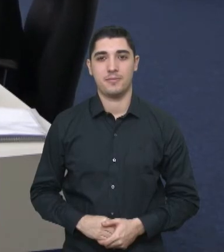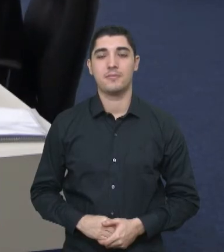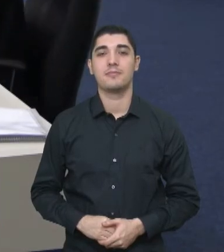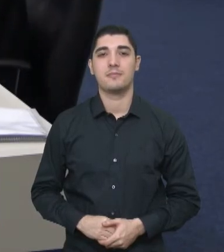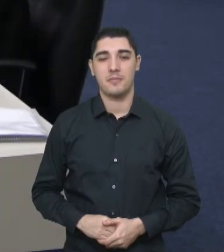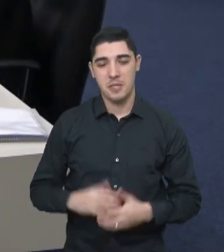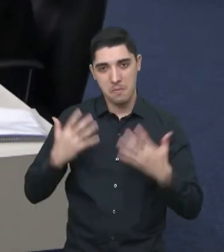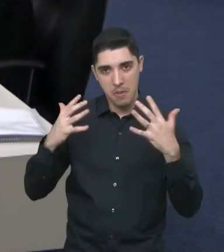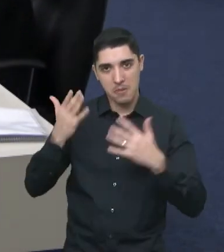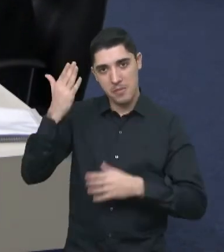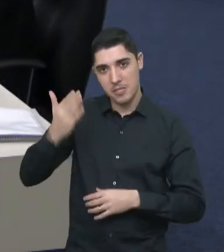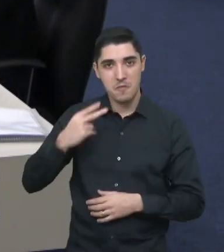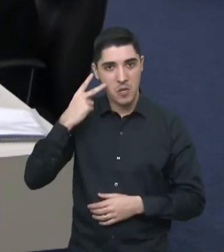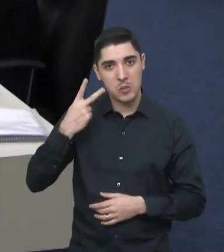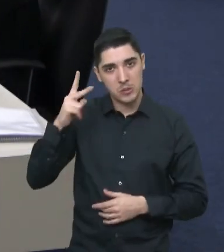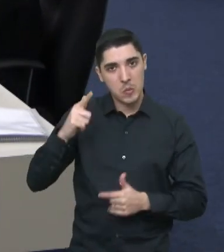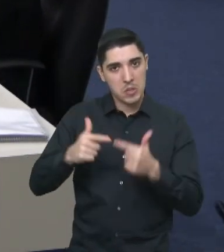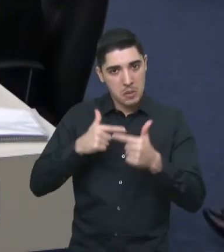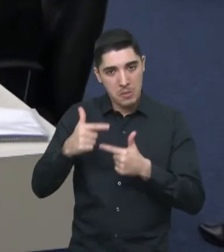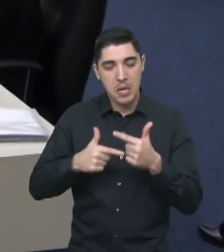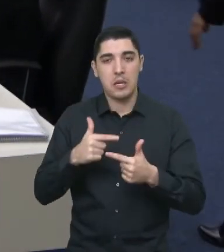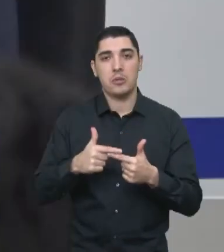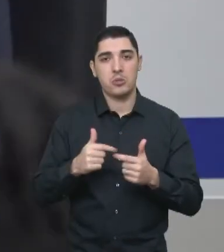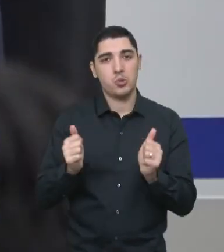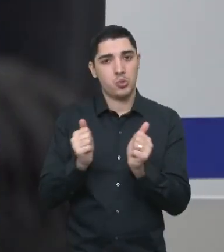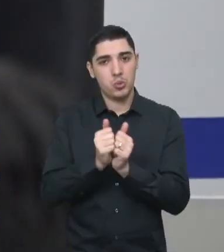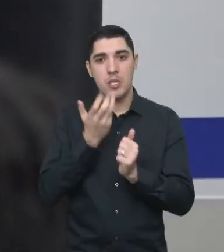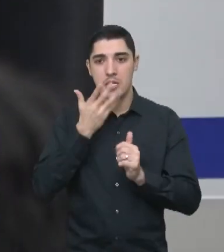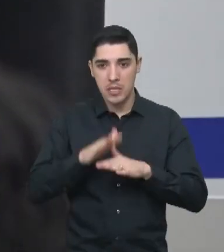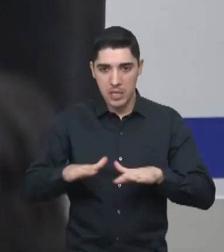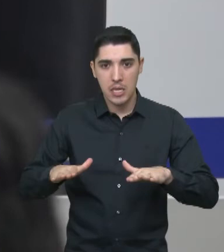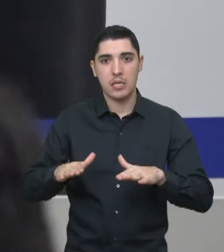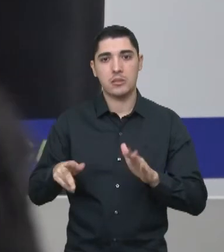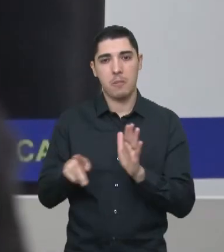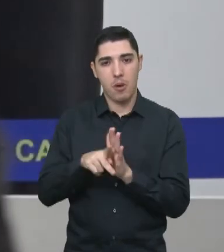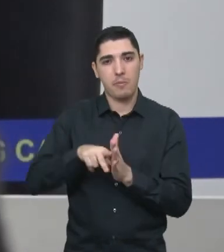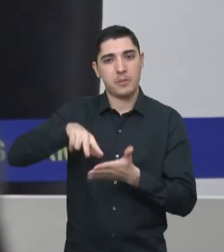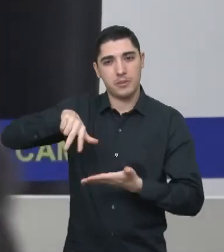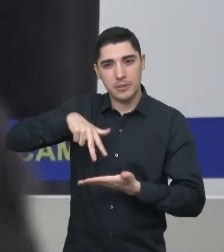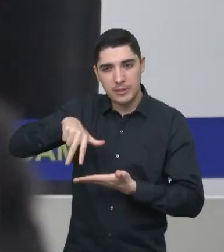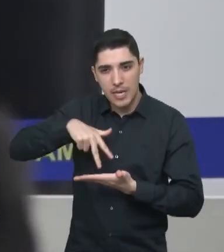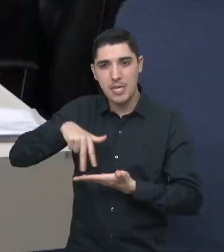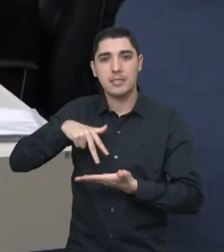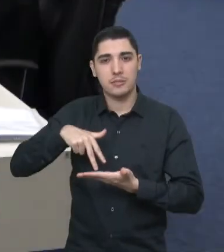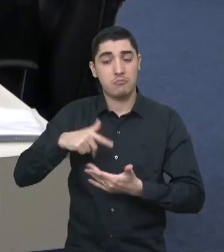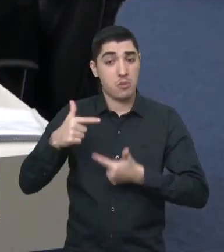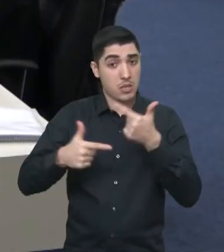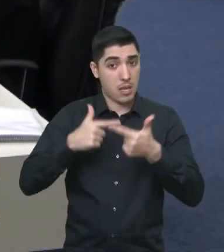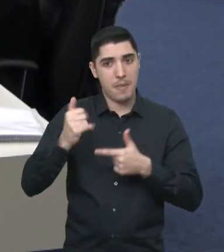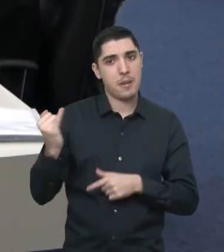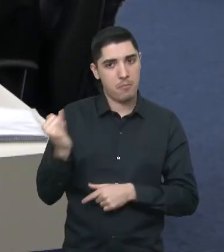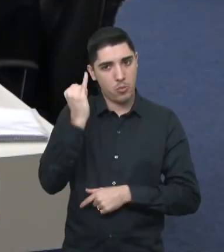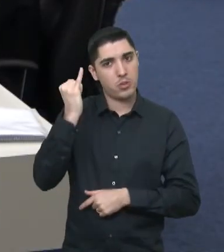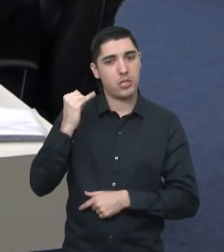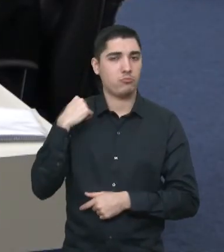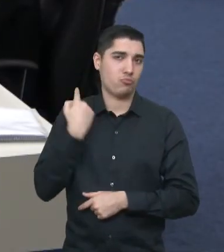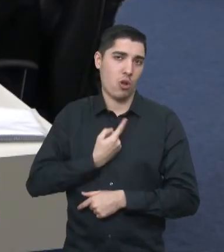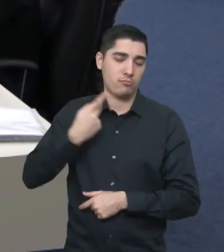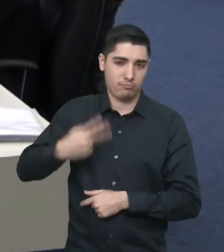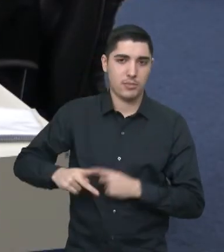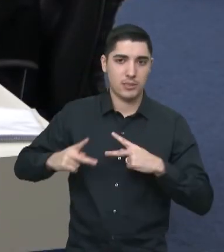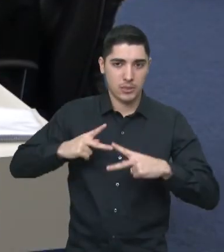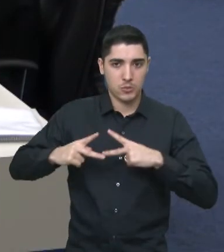Parabéns, vereador, pelo seu trabalho, trabalho com as crianças, trabalho de zumba, trabalho muito importante para a nossa cidade.